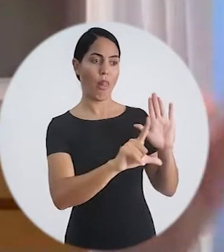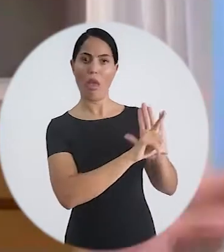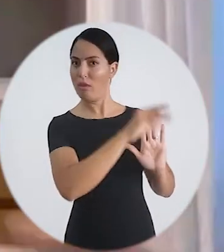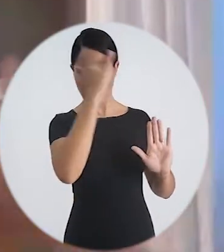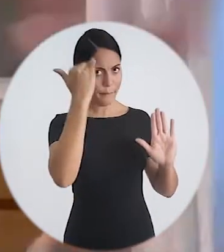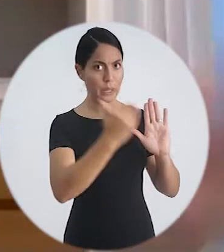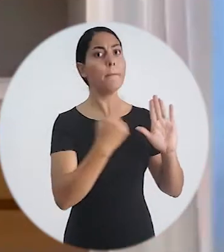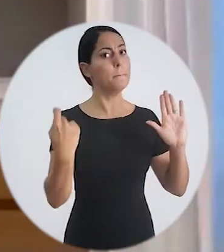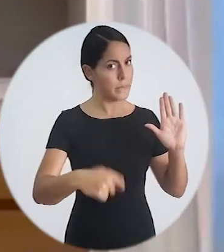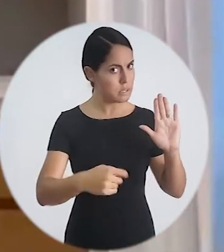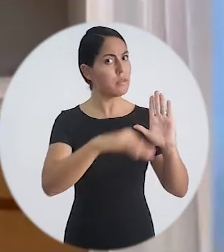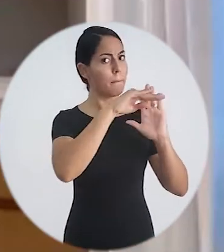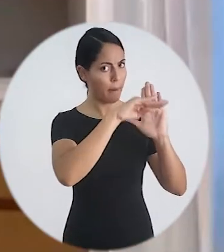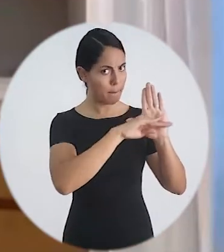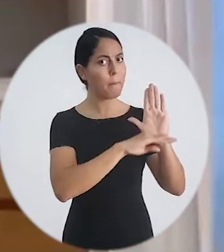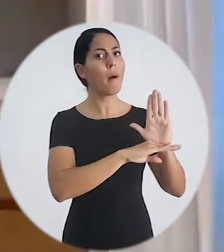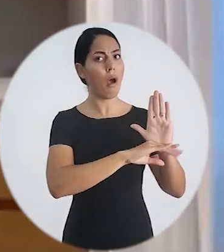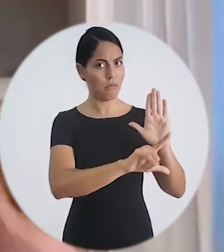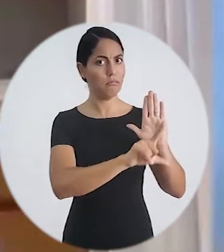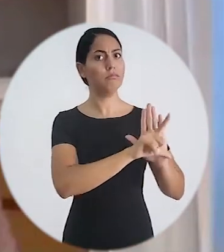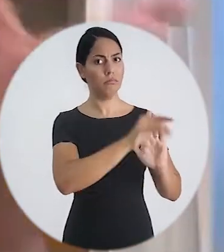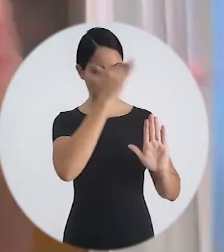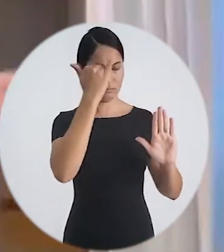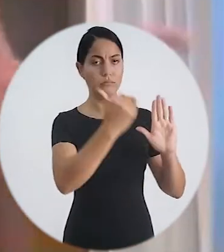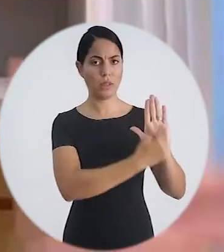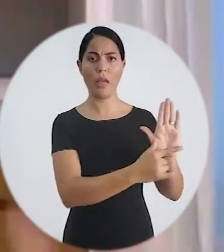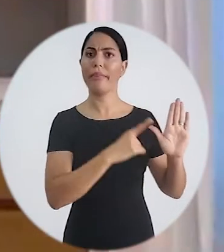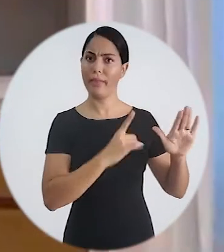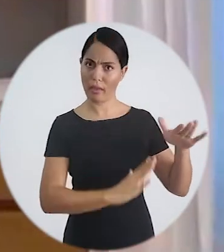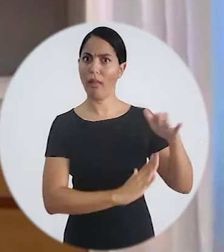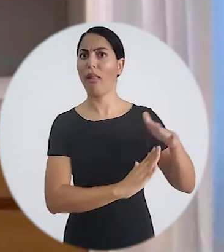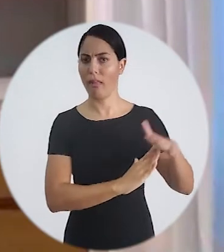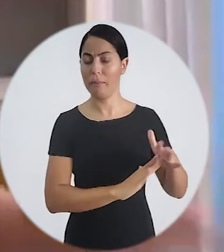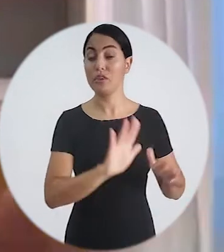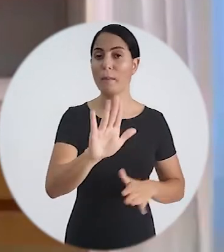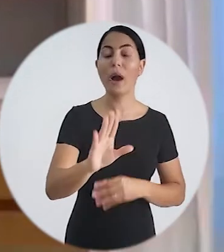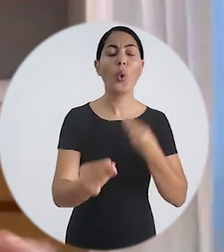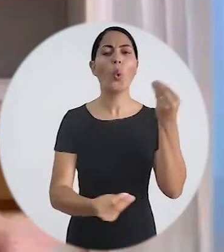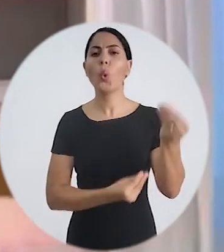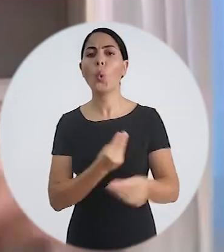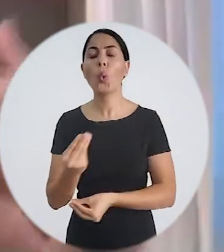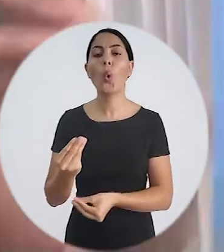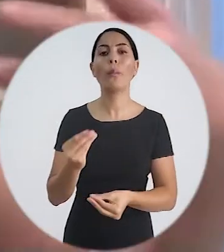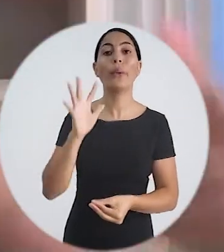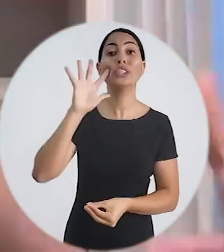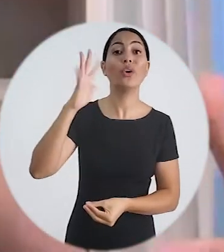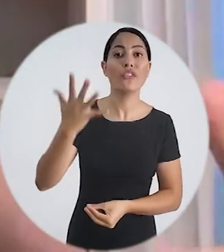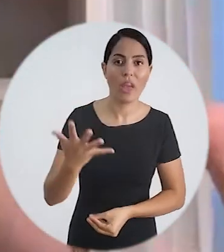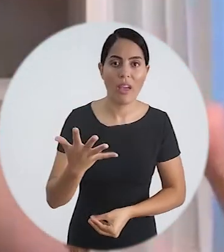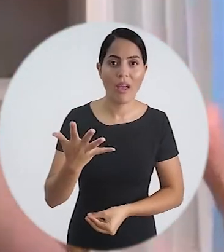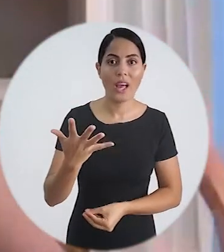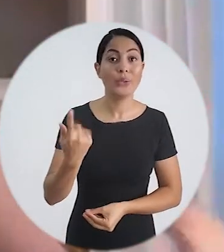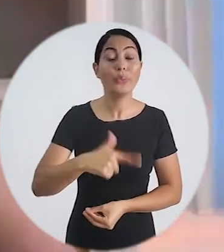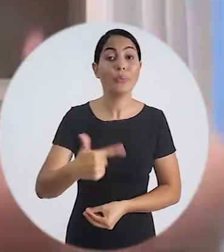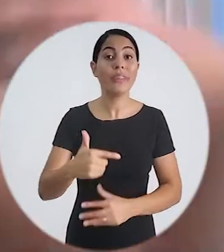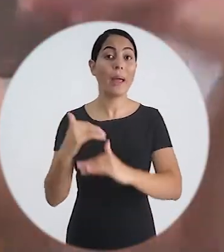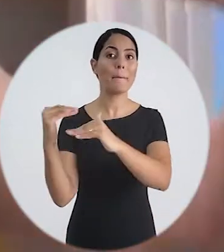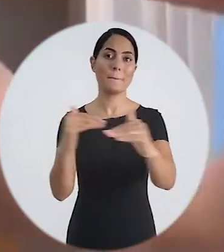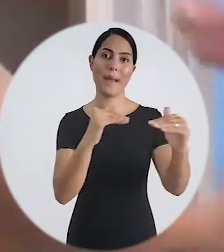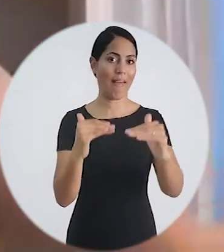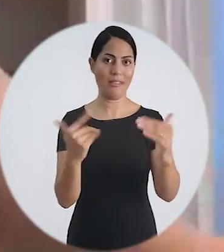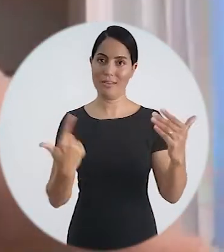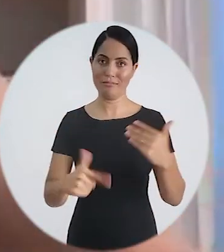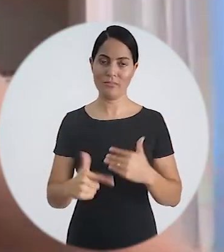princípios constitucionais. É claro que a gente tem algum limitador, mas as soluções, elas tendem a não ser